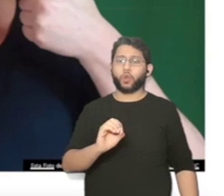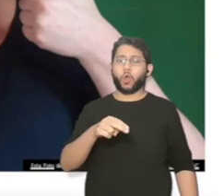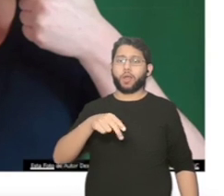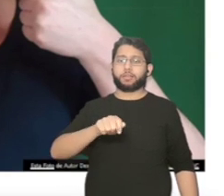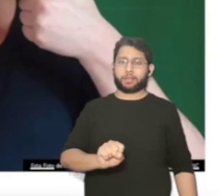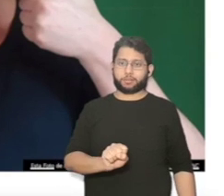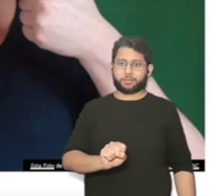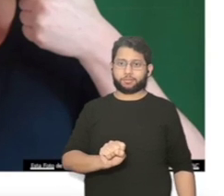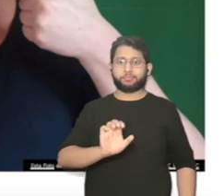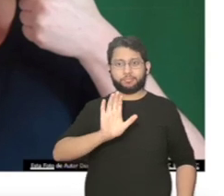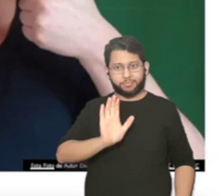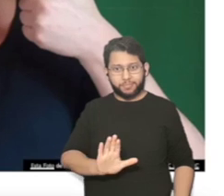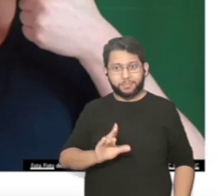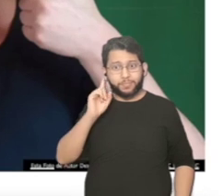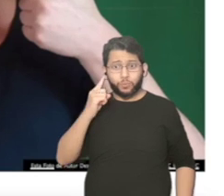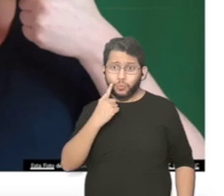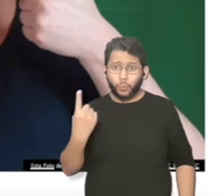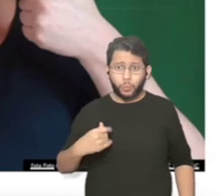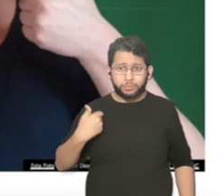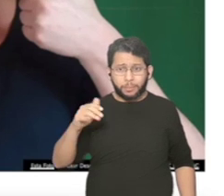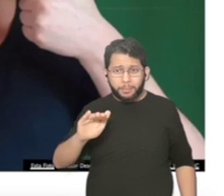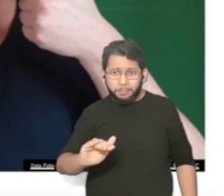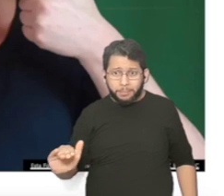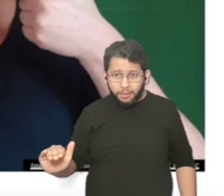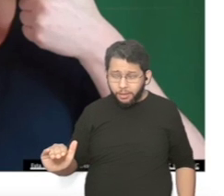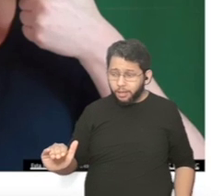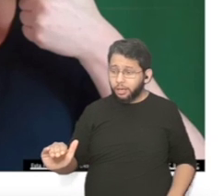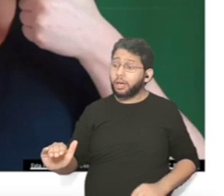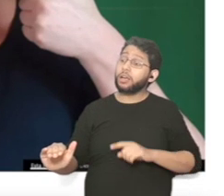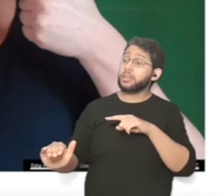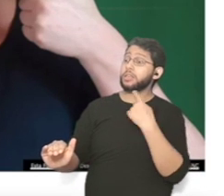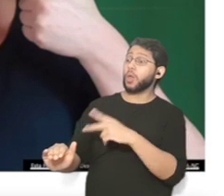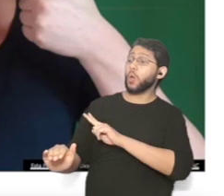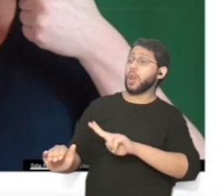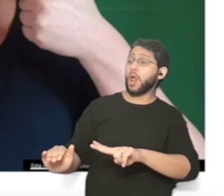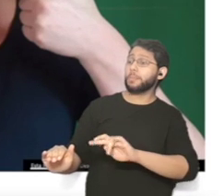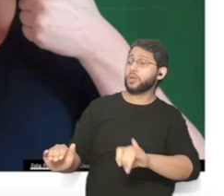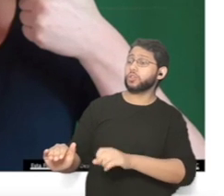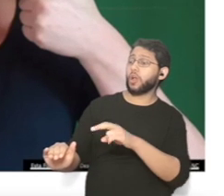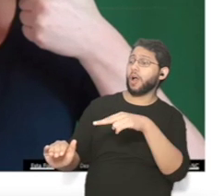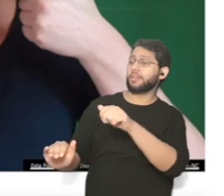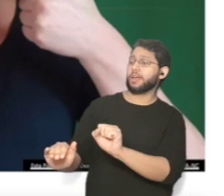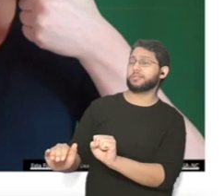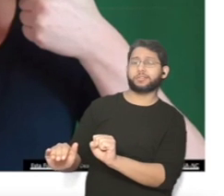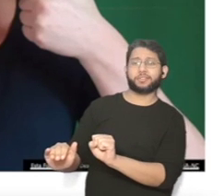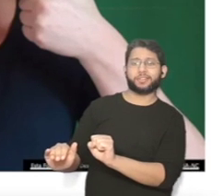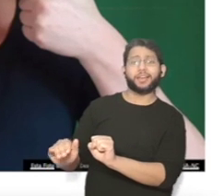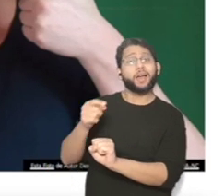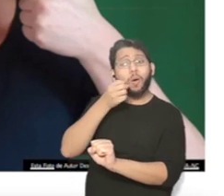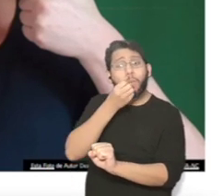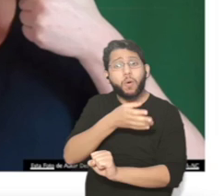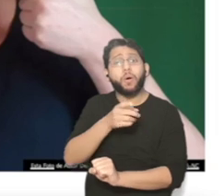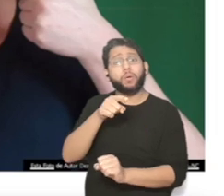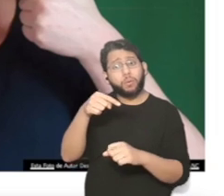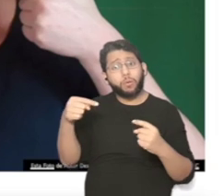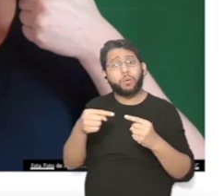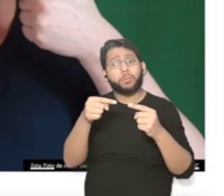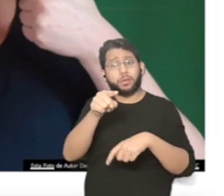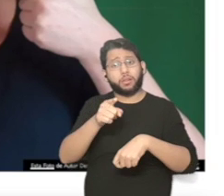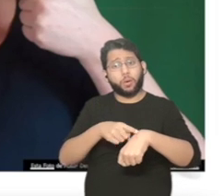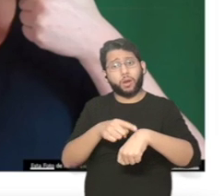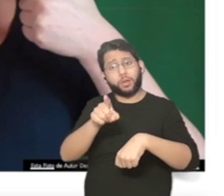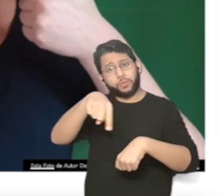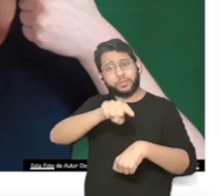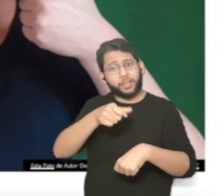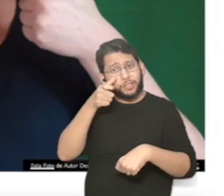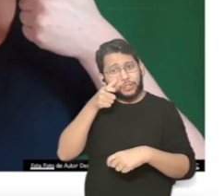vou deixar o link na descrição e também no card, para que vocês possam acessar o vídeo e assistir entre o minuto